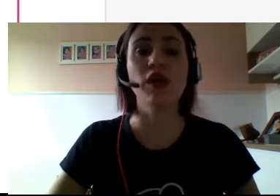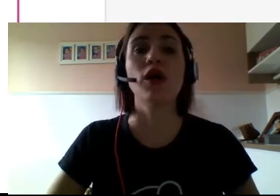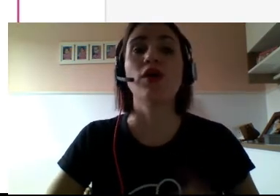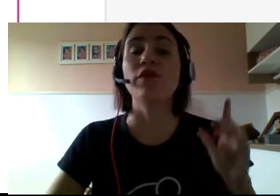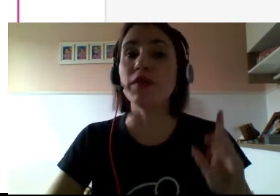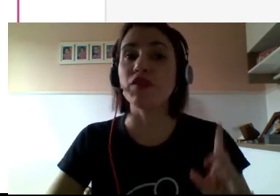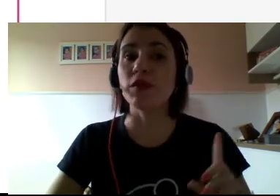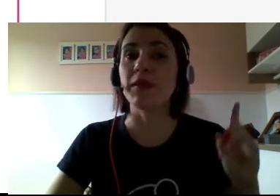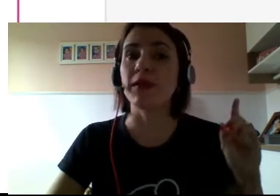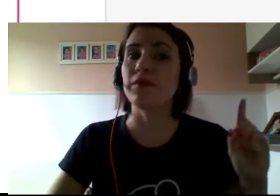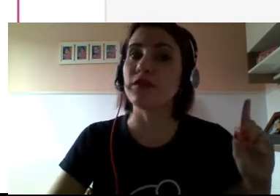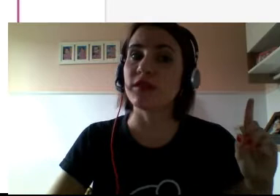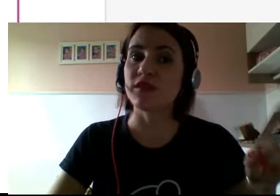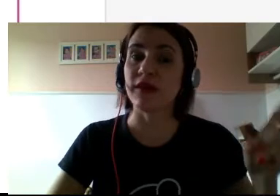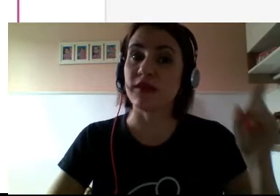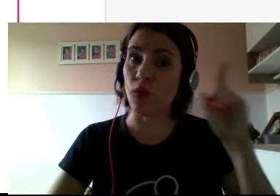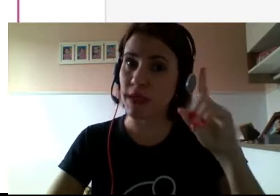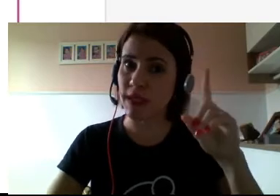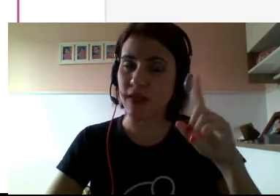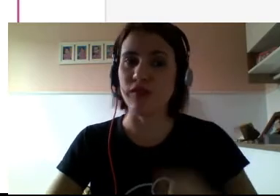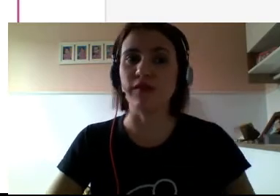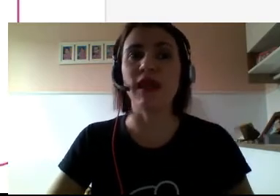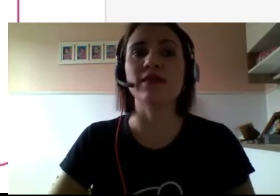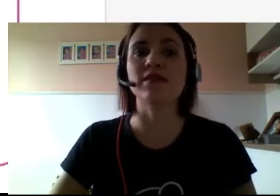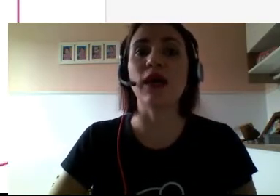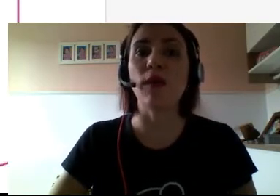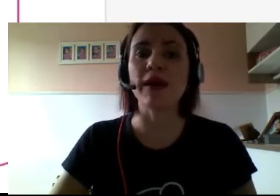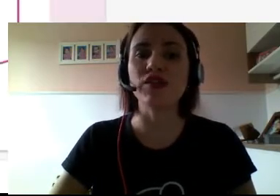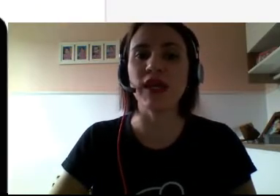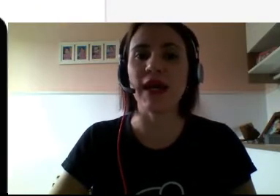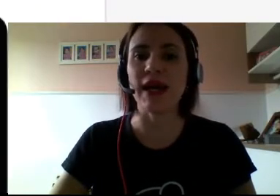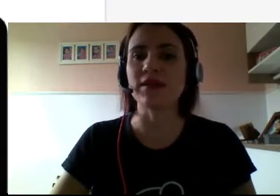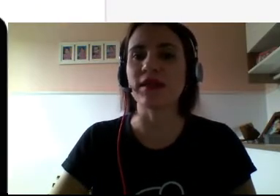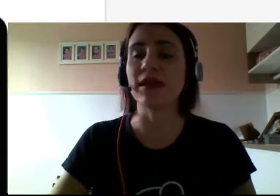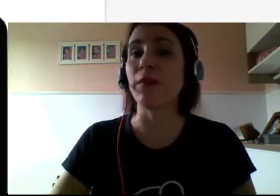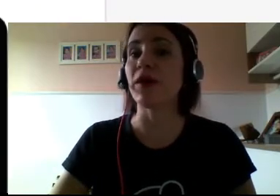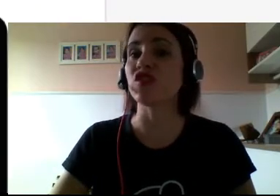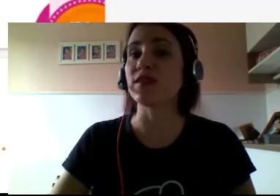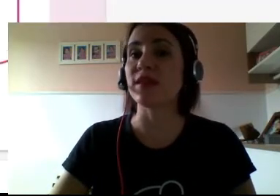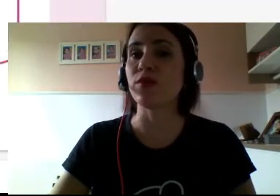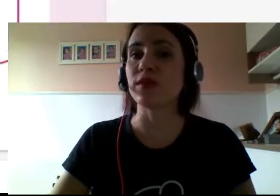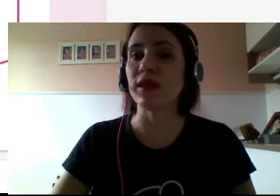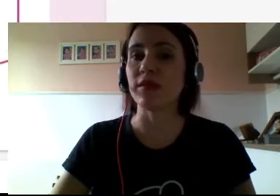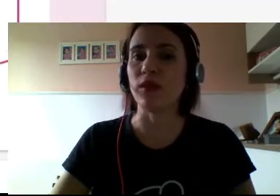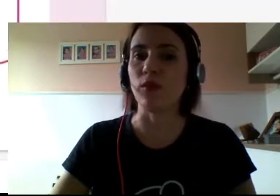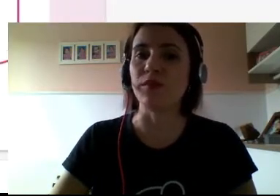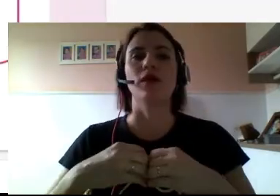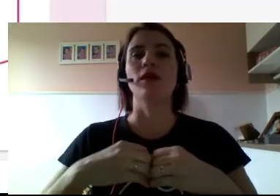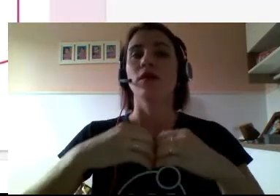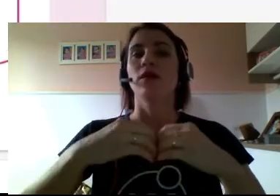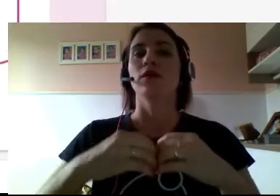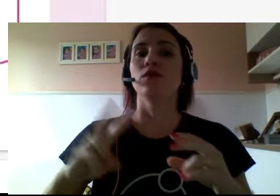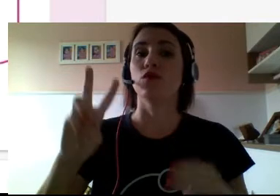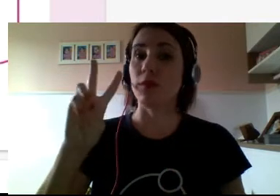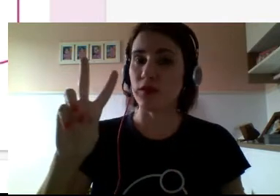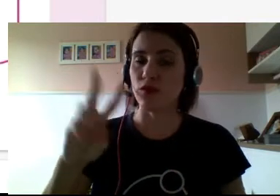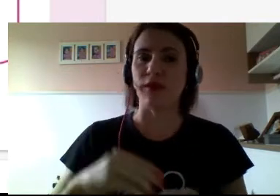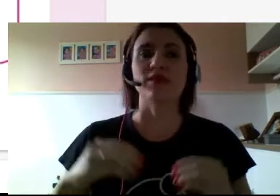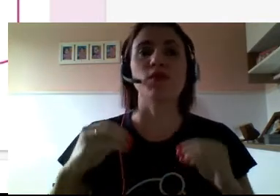atividade de hoje vou pedir para que vocês façam uma das atividades é o arte em casa aqui da página 131